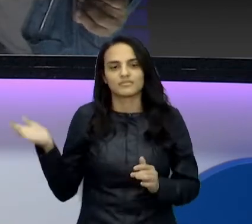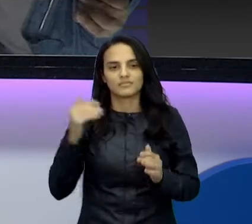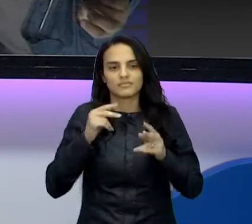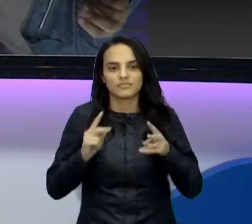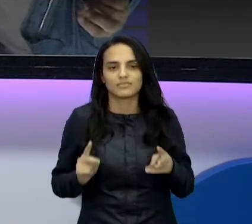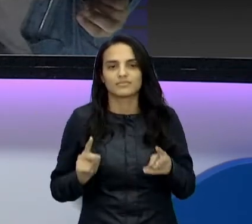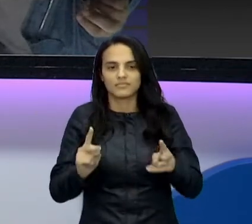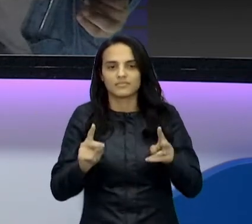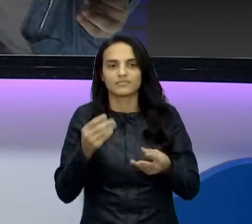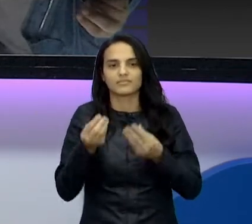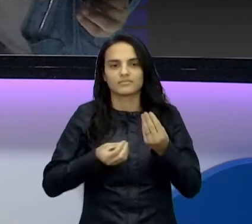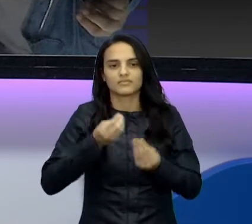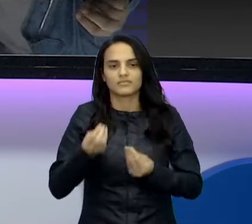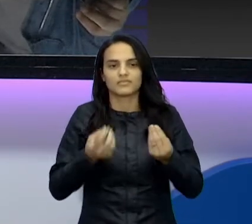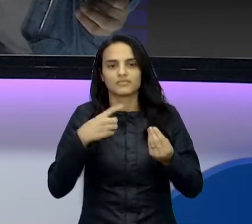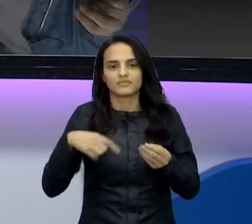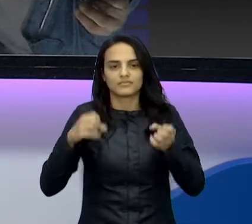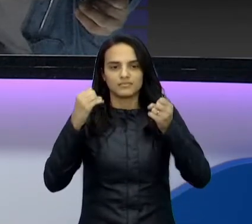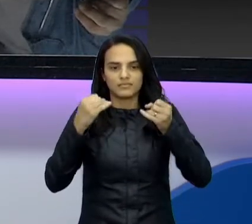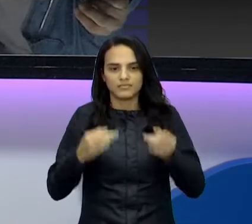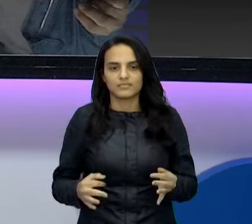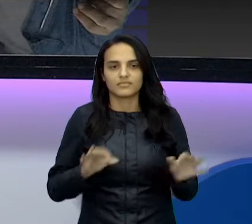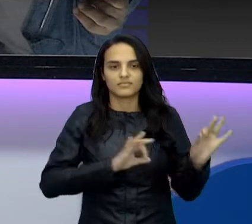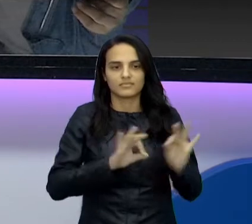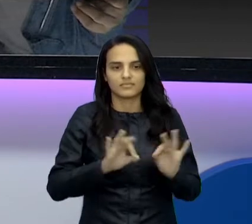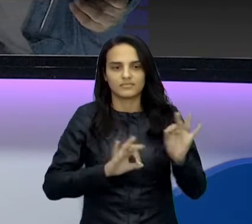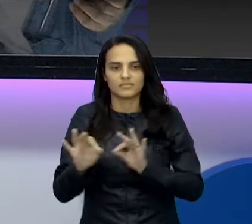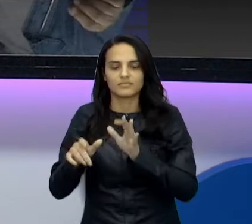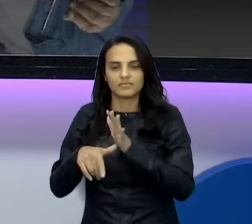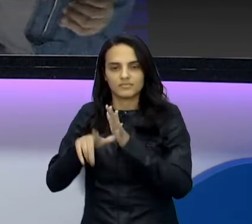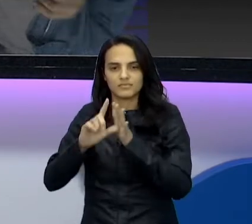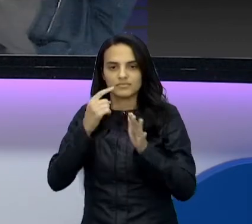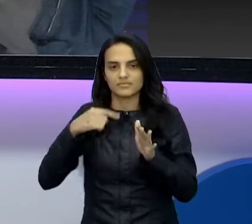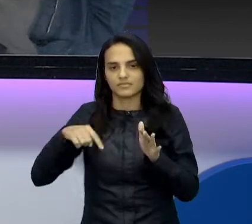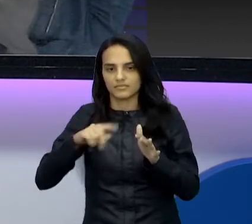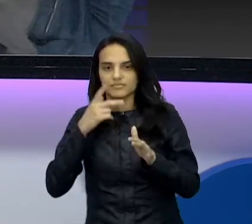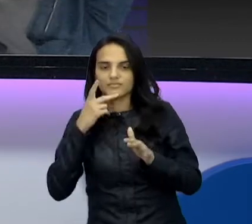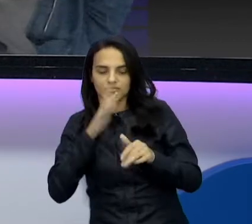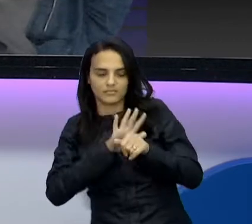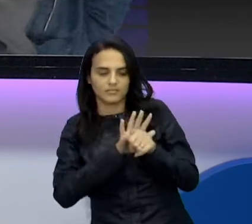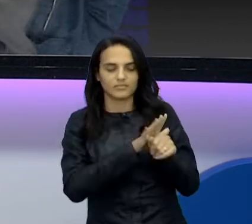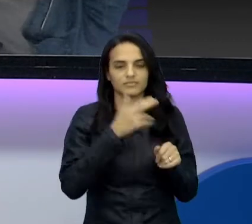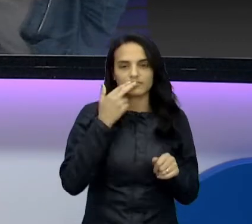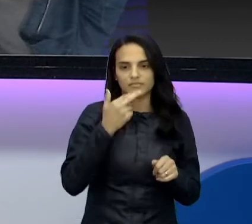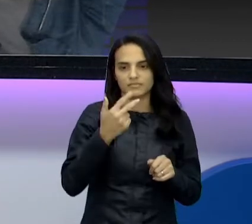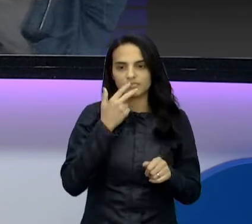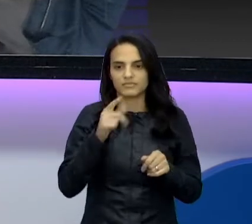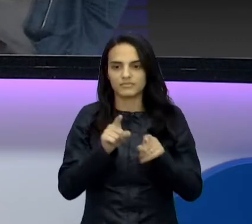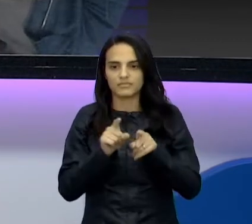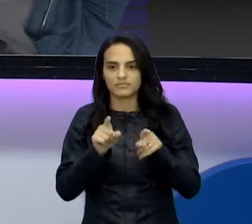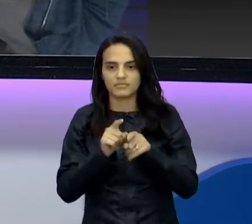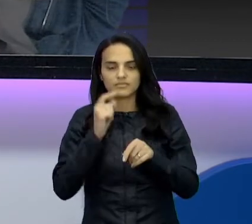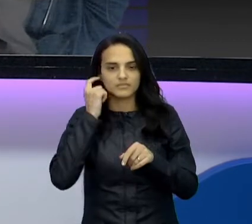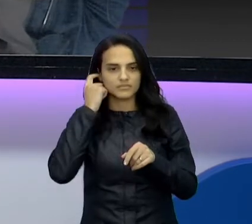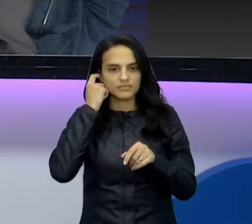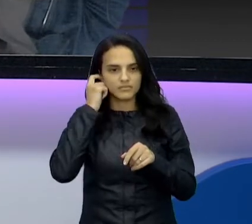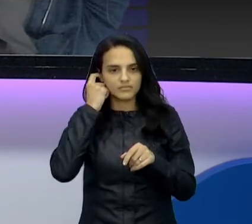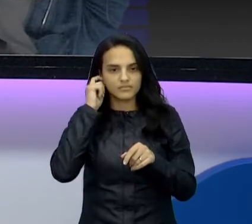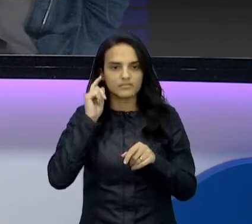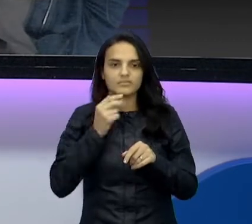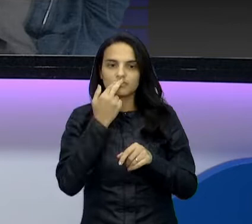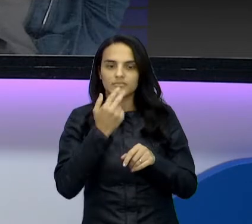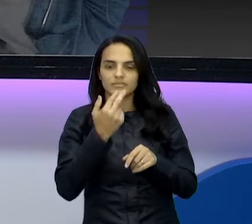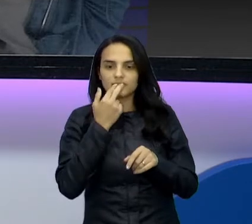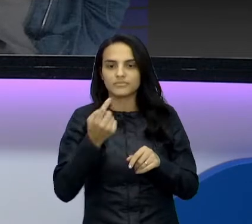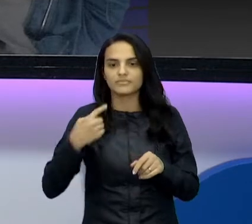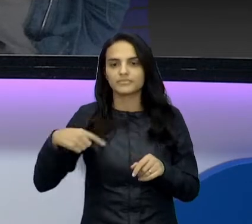lá. Como falamos, né? No programa anterior a gente estava falando sobre o preconceito linguístico e o racismo linguístico. Falamos